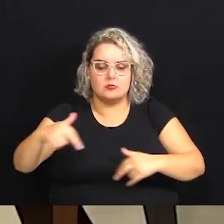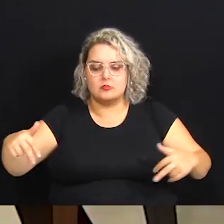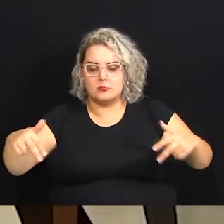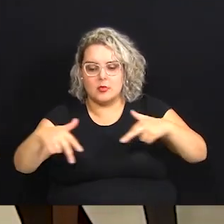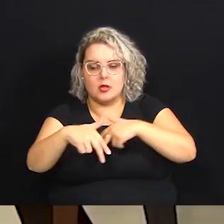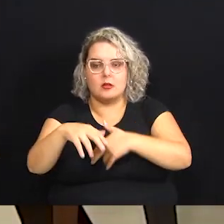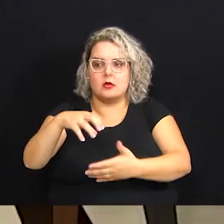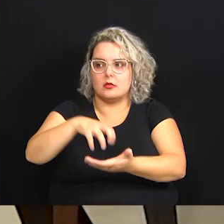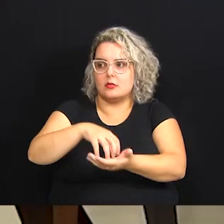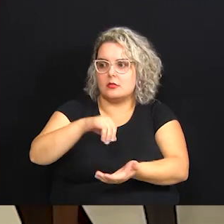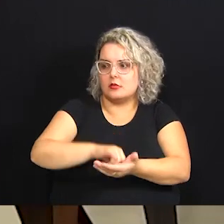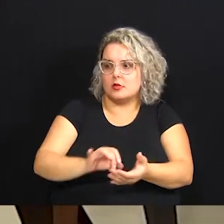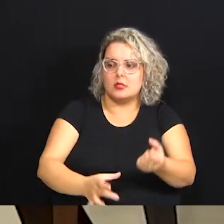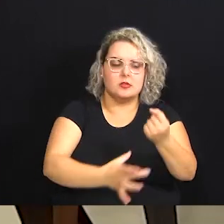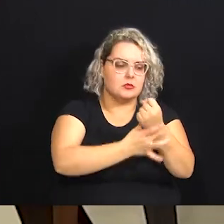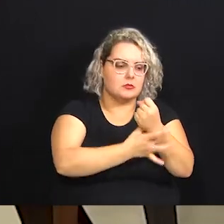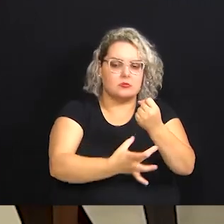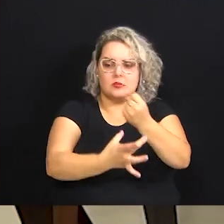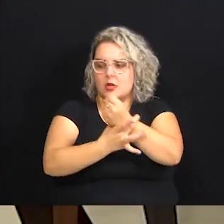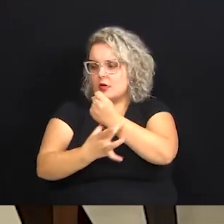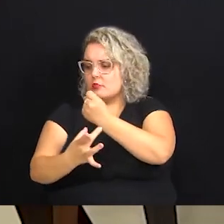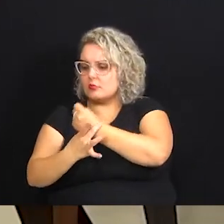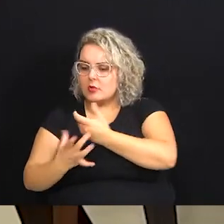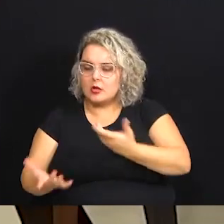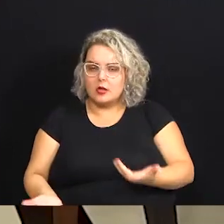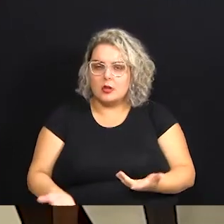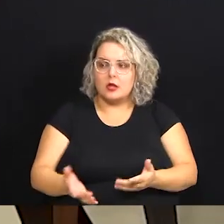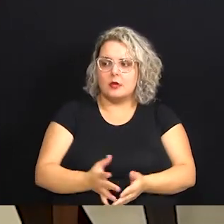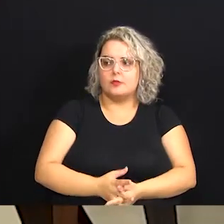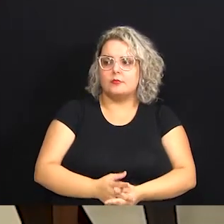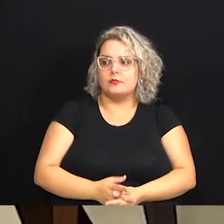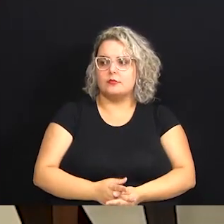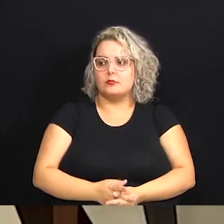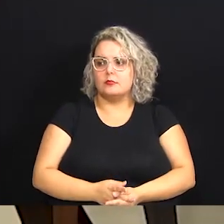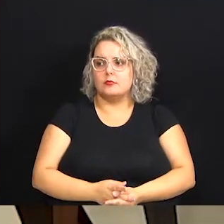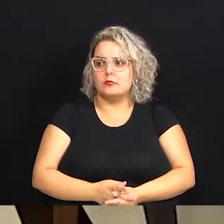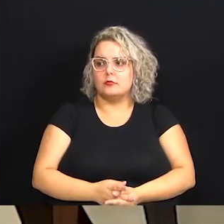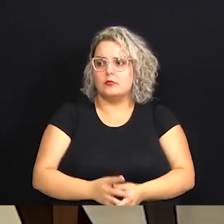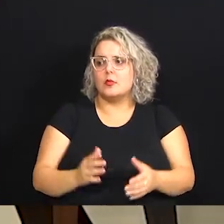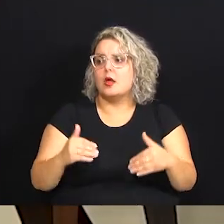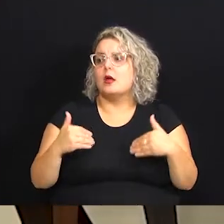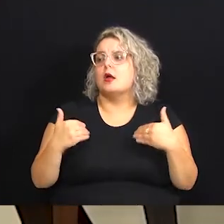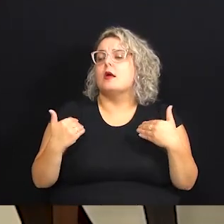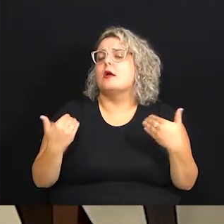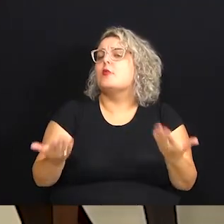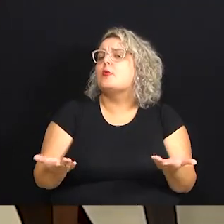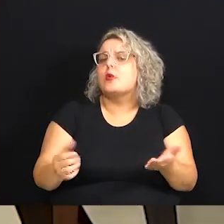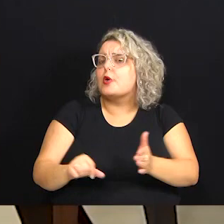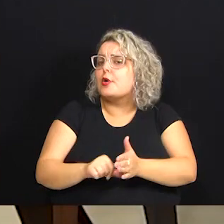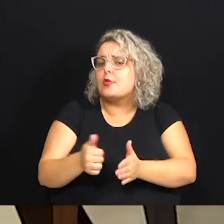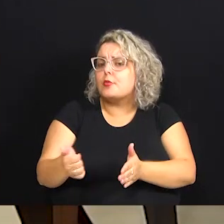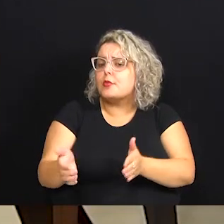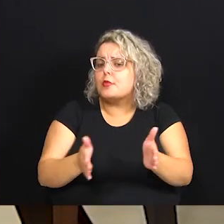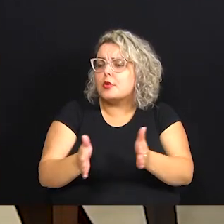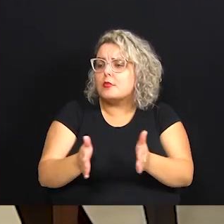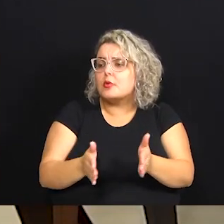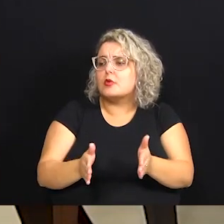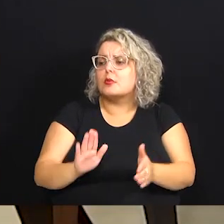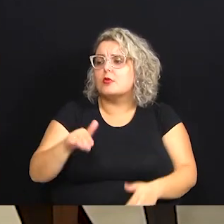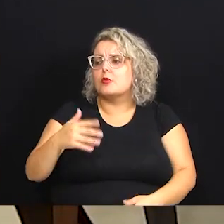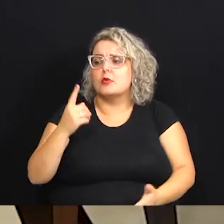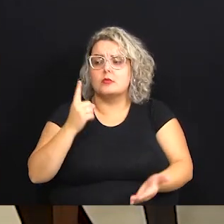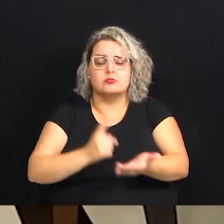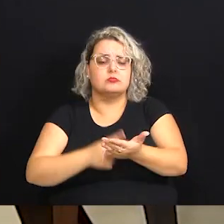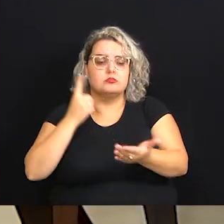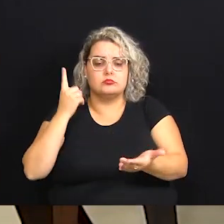e ver seguradora para cá, seguradora para lá, seguradora para cá. Qual seria aí o primeiro passo na hora